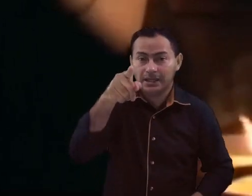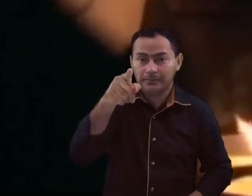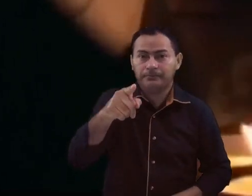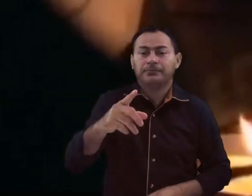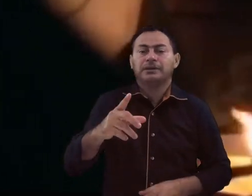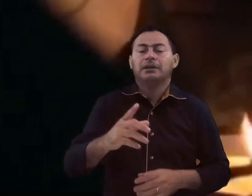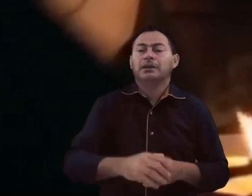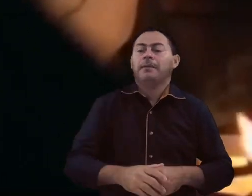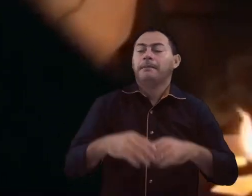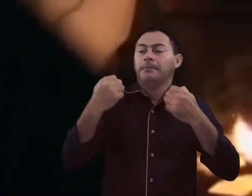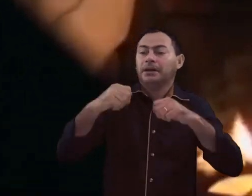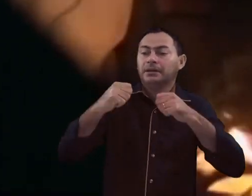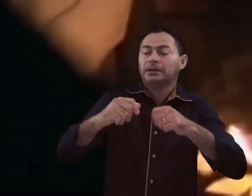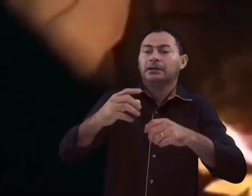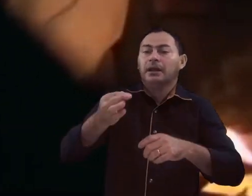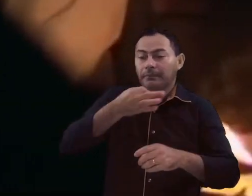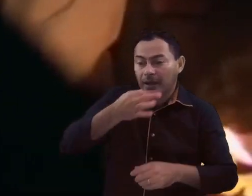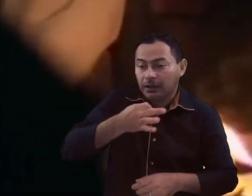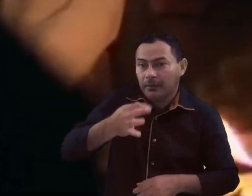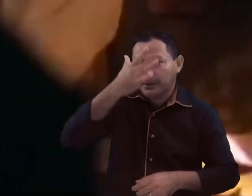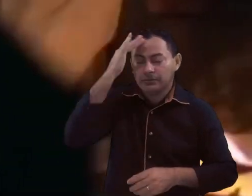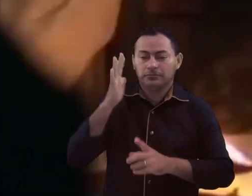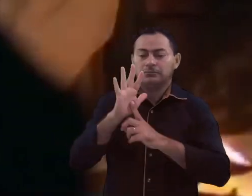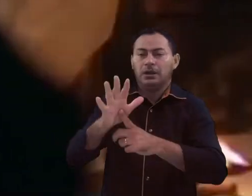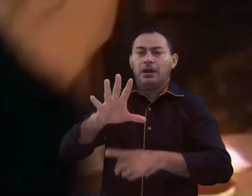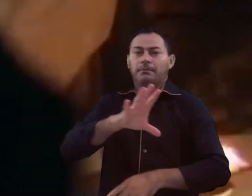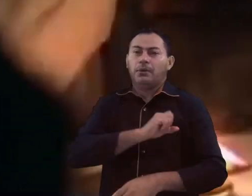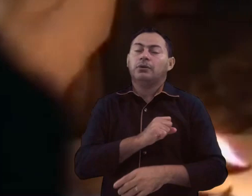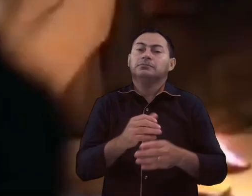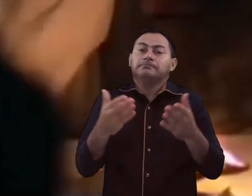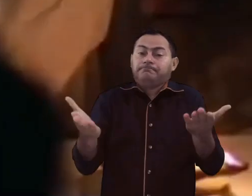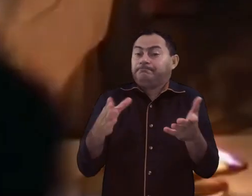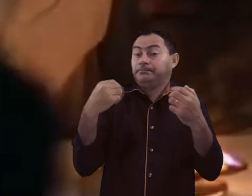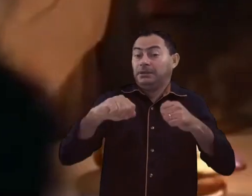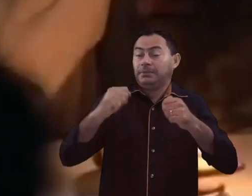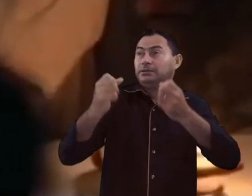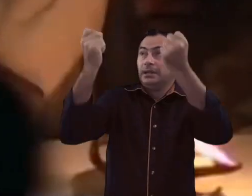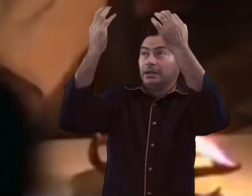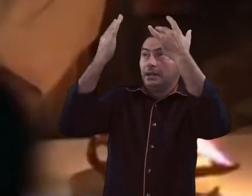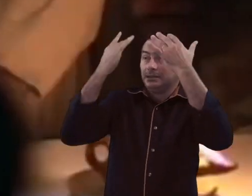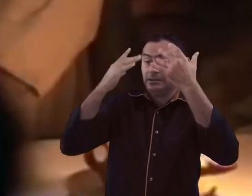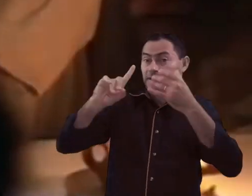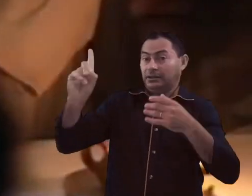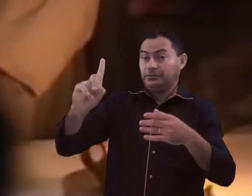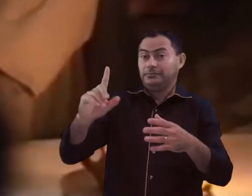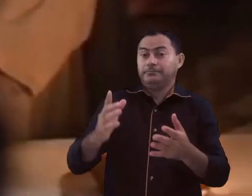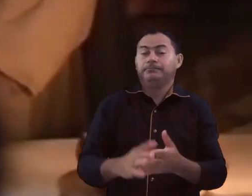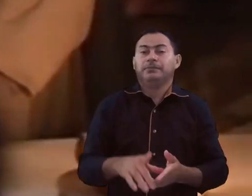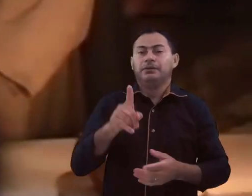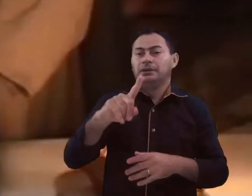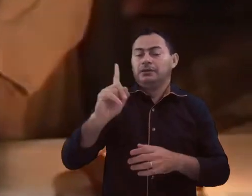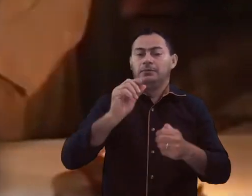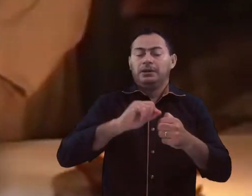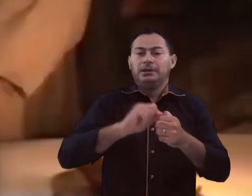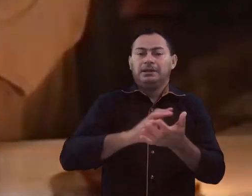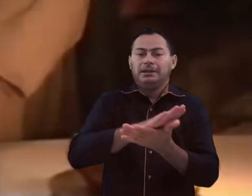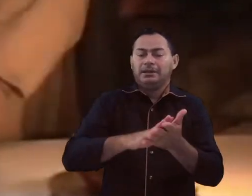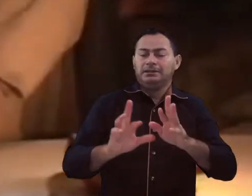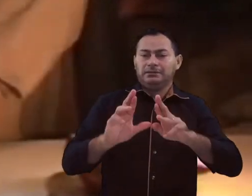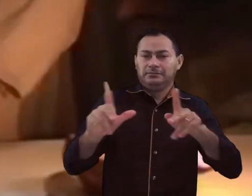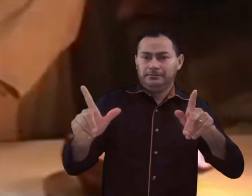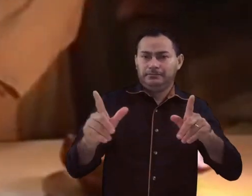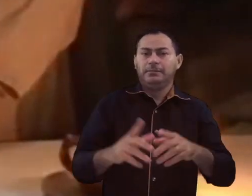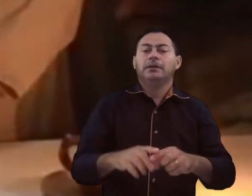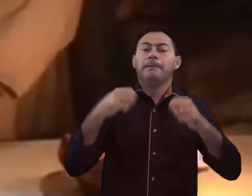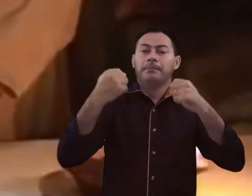se você depende das atitudes das pessoas para demonstrar amor, então não precisa da graça de Deus. Você não está fazendo